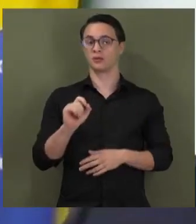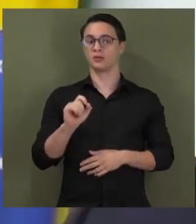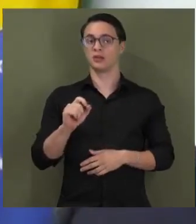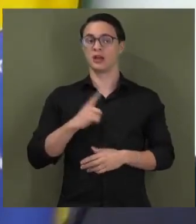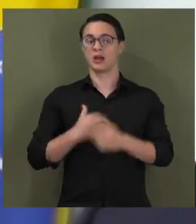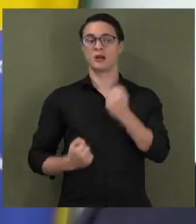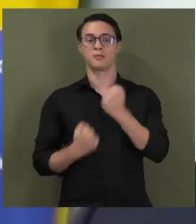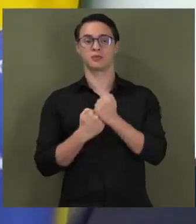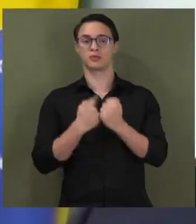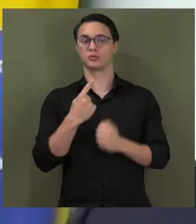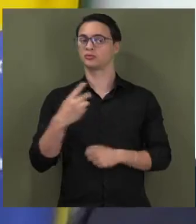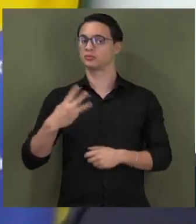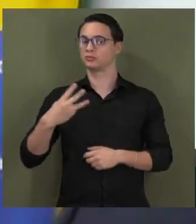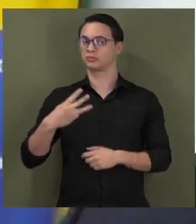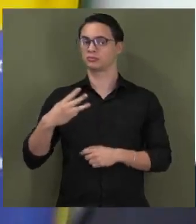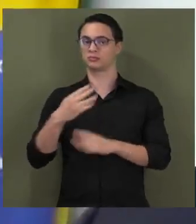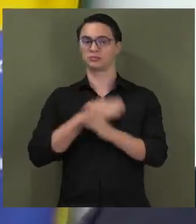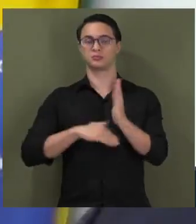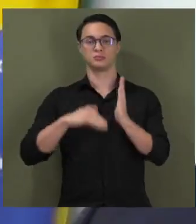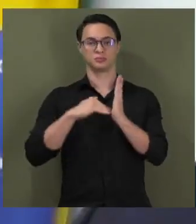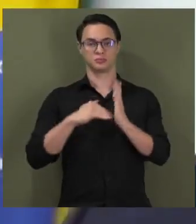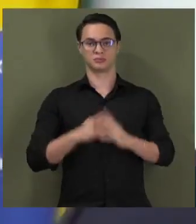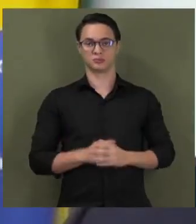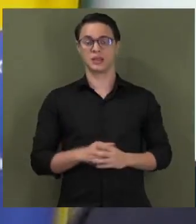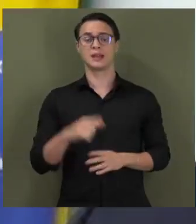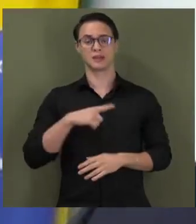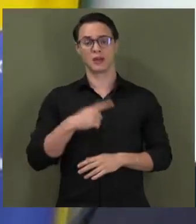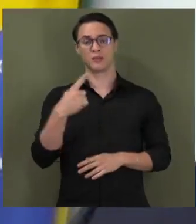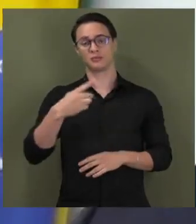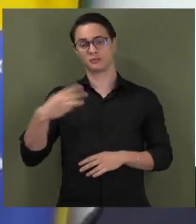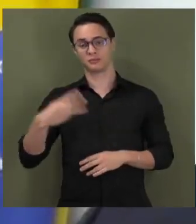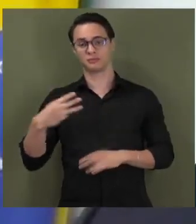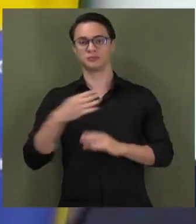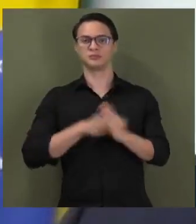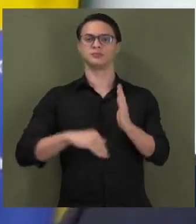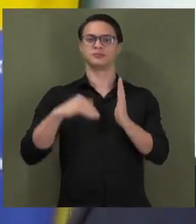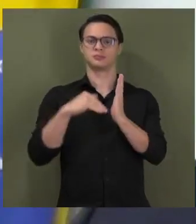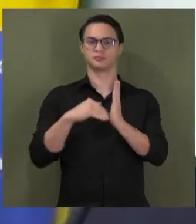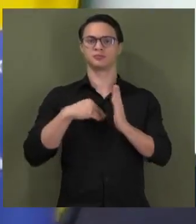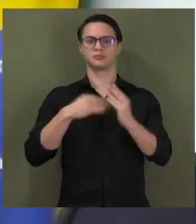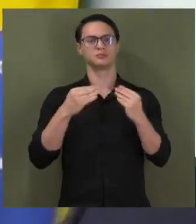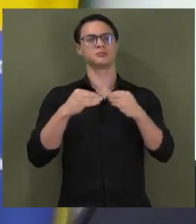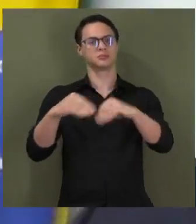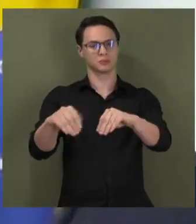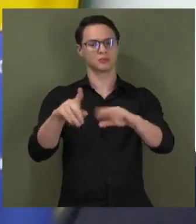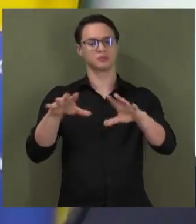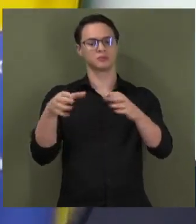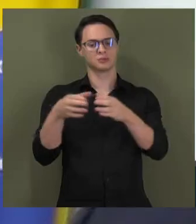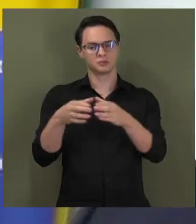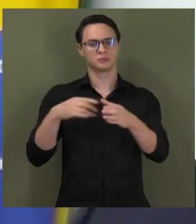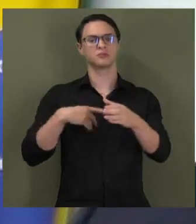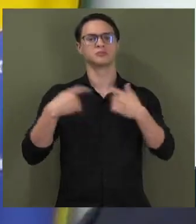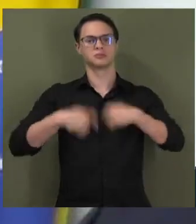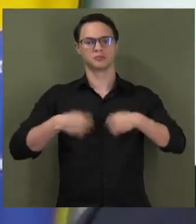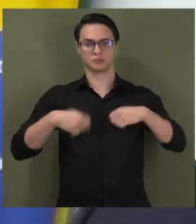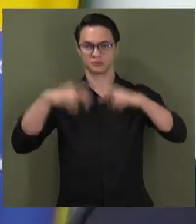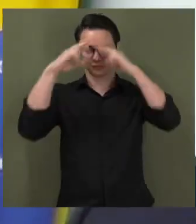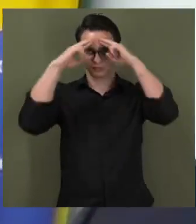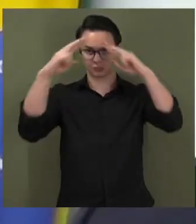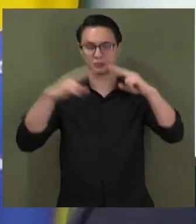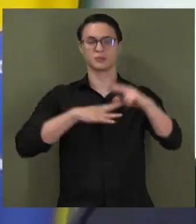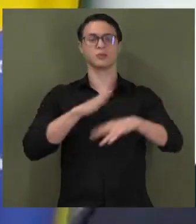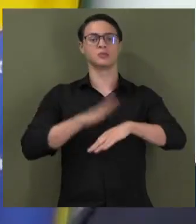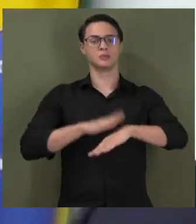de 1/3 de senadores. E a gente tem 1/3 de senadores para levar para o colegiado, que deve ser respeitado num